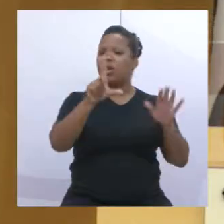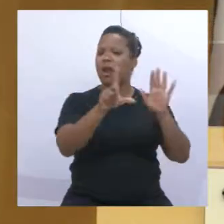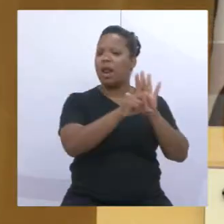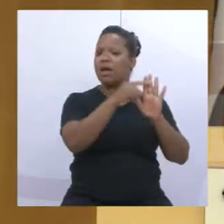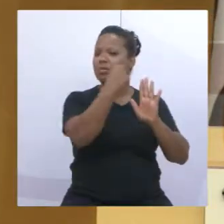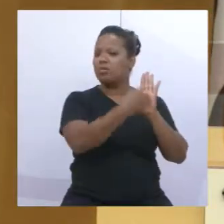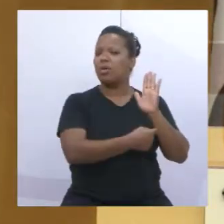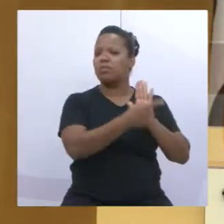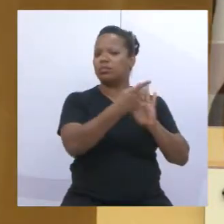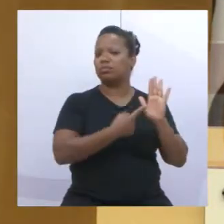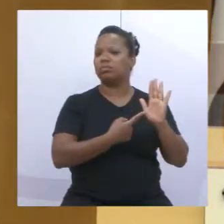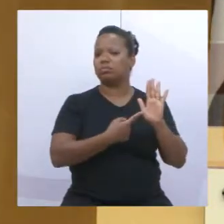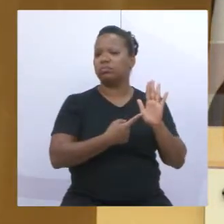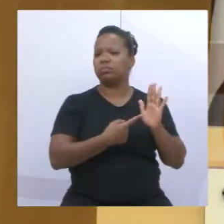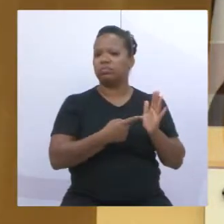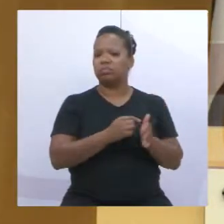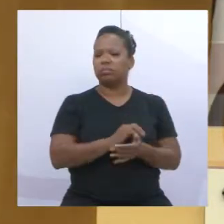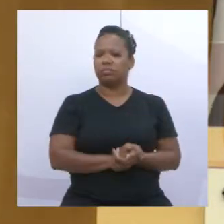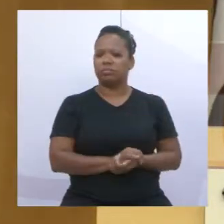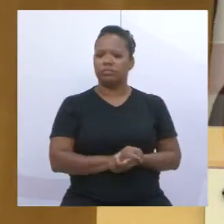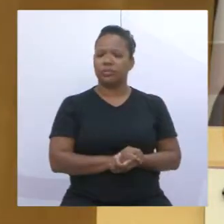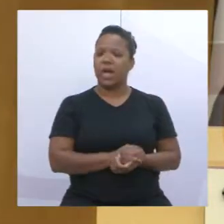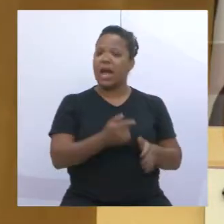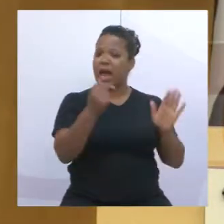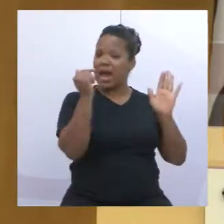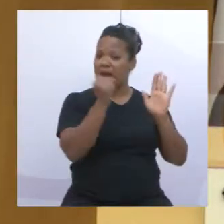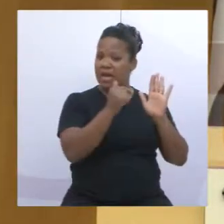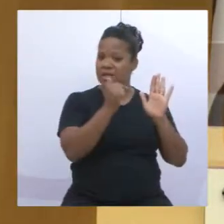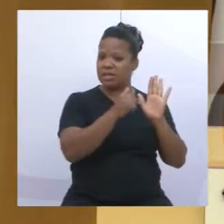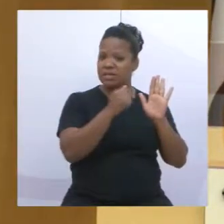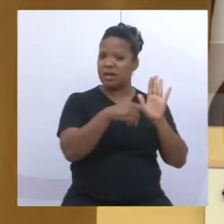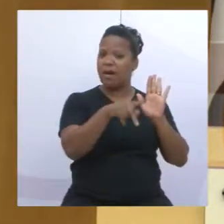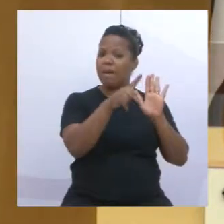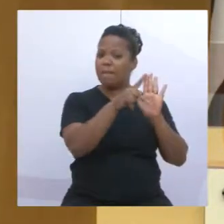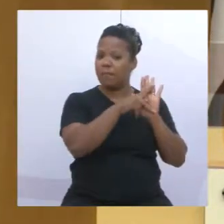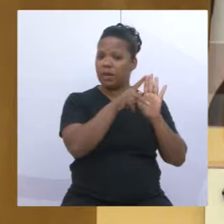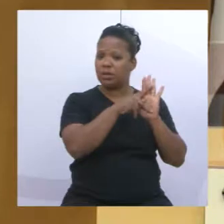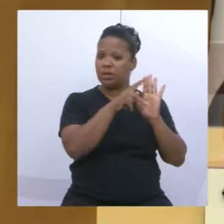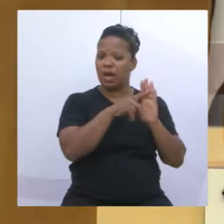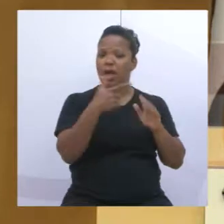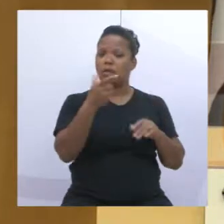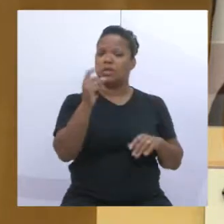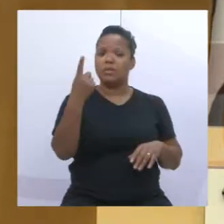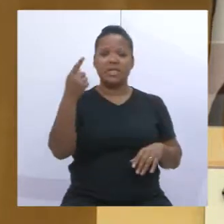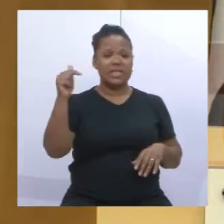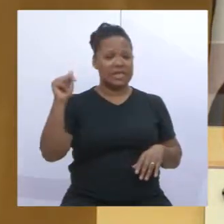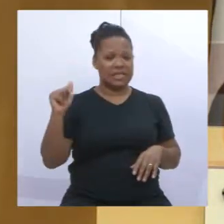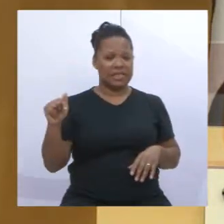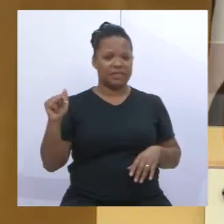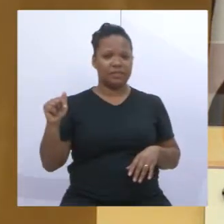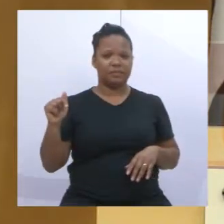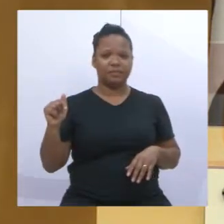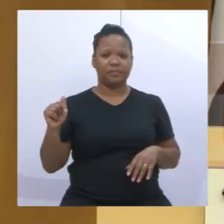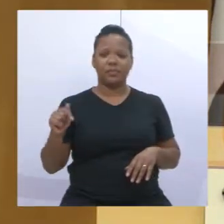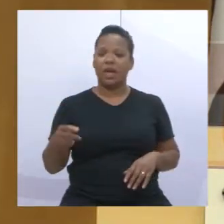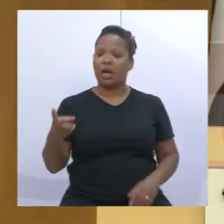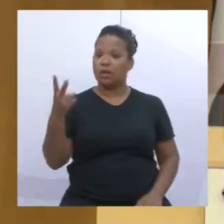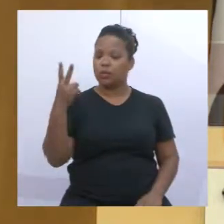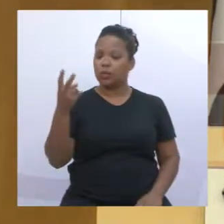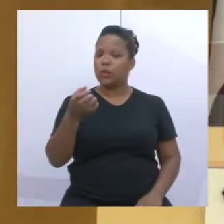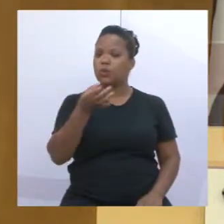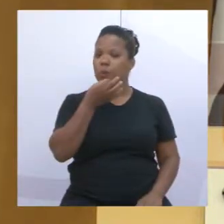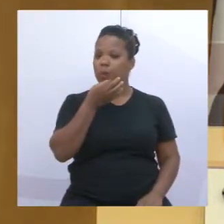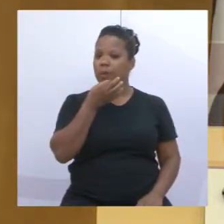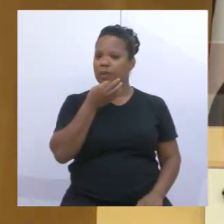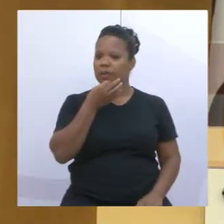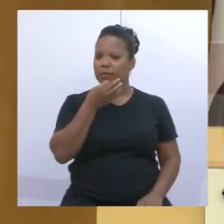aqui dizer para vocês que esse projeto que eu fiz em 2017, aqui tem 2 pareceres,